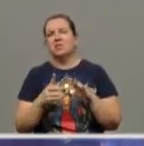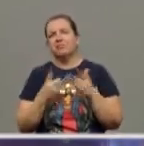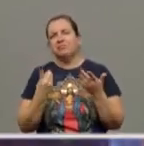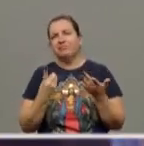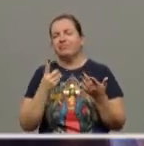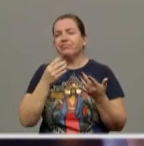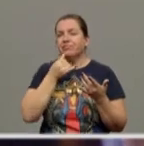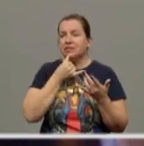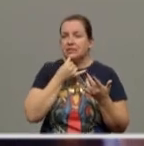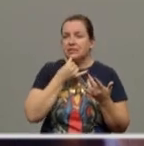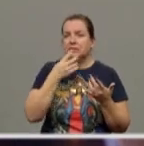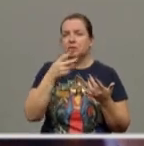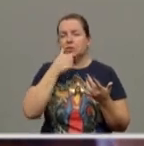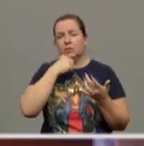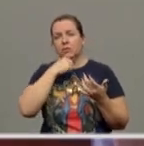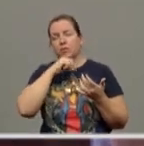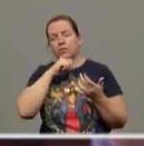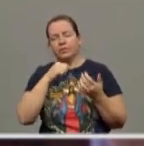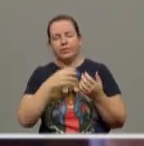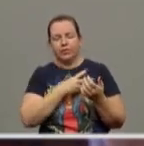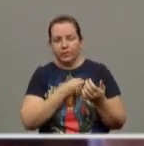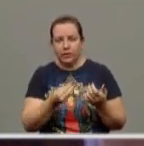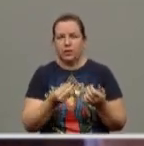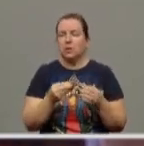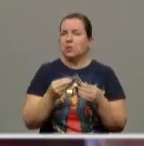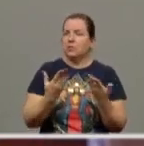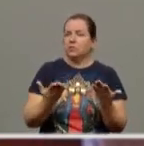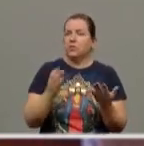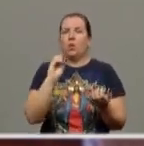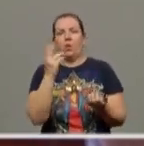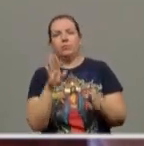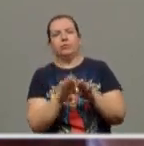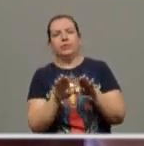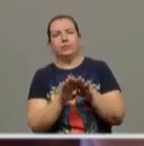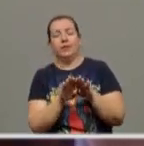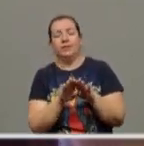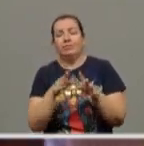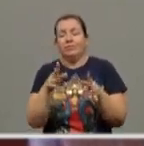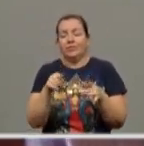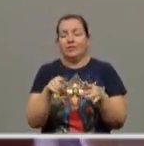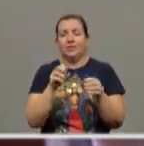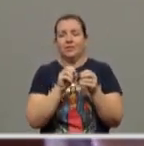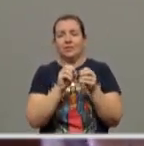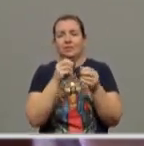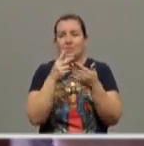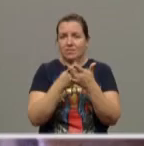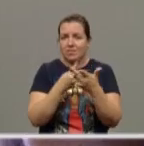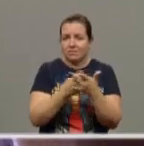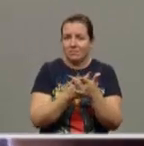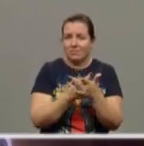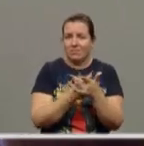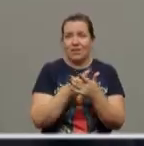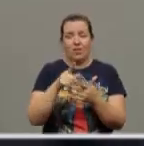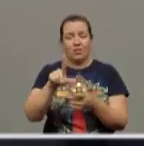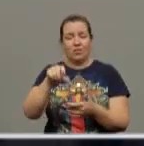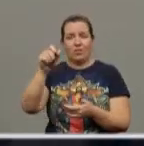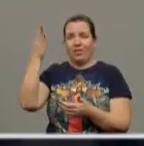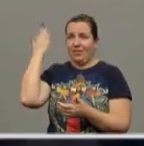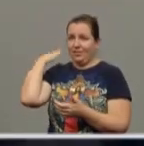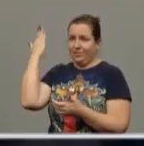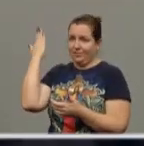com sua filha. Talvez você também foi alguém que decepcionou seu pai, sua mãe, com a sua escolha lá